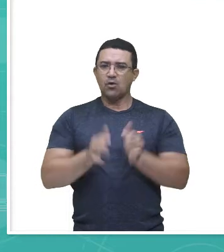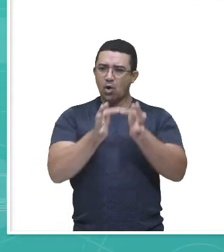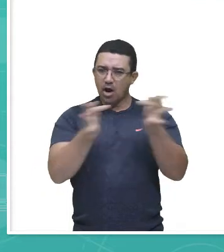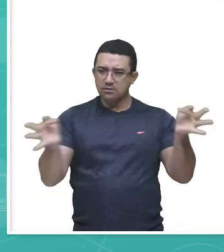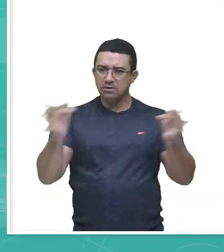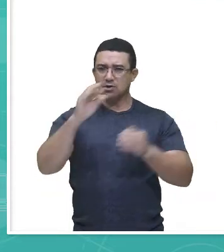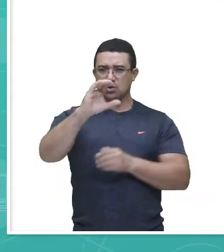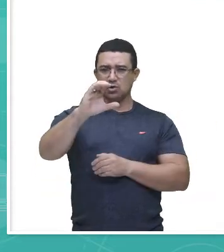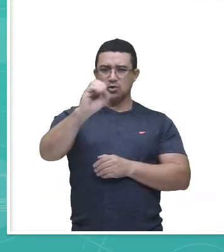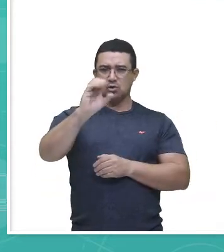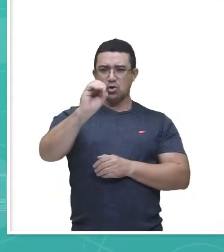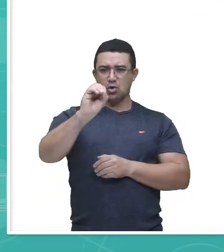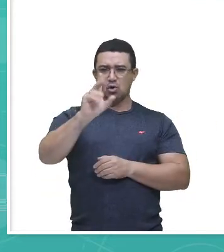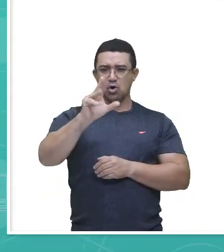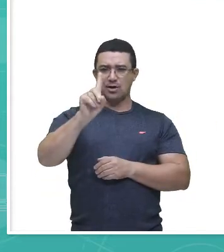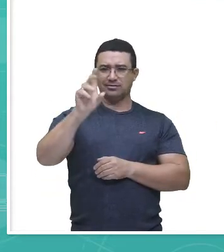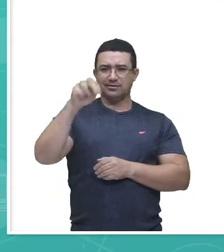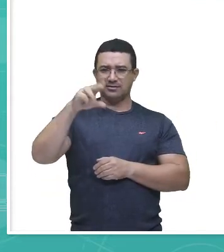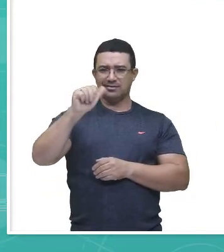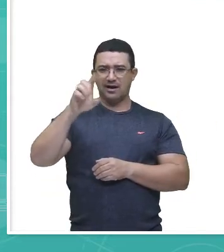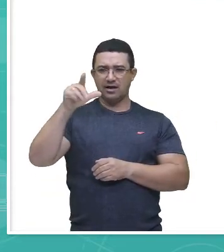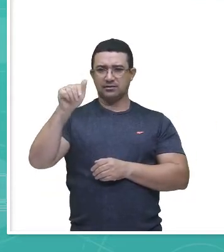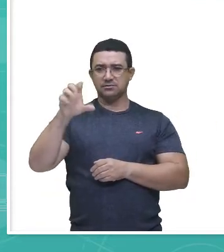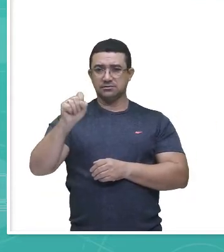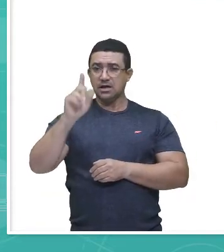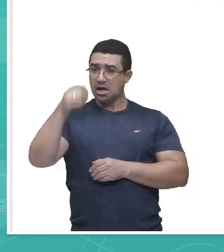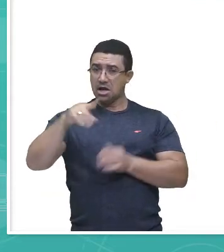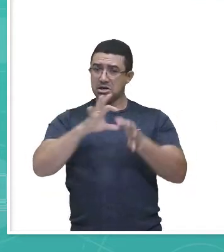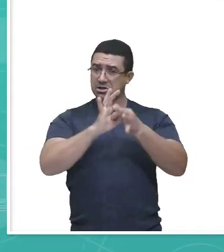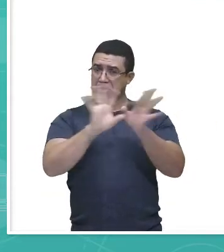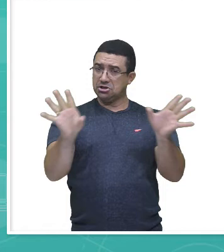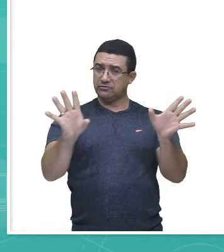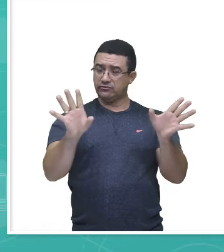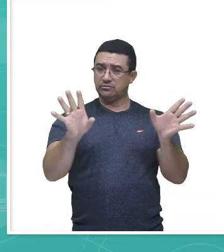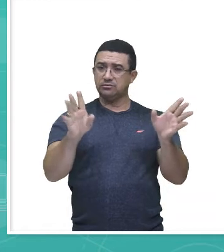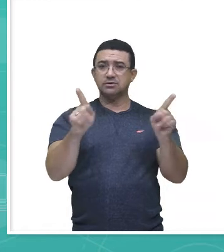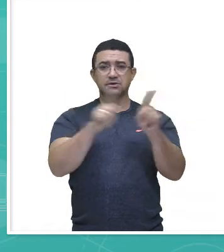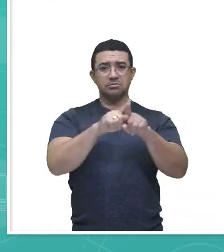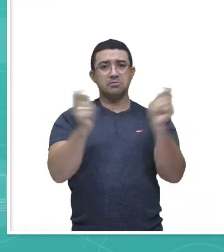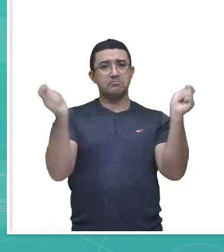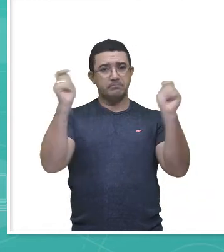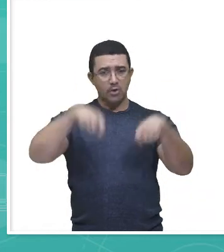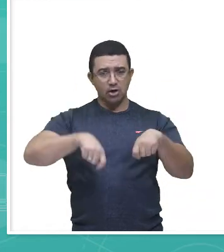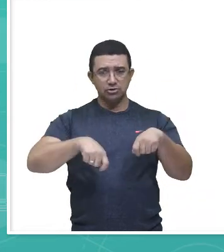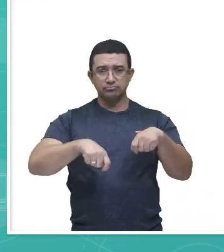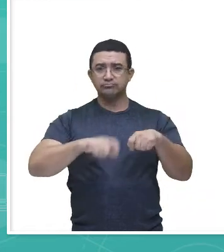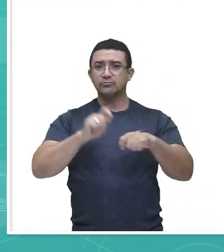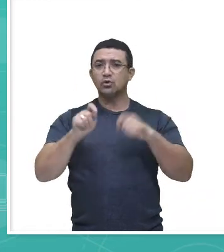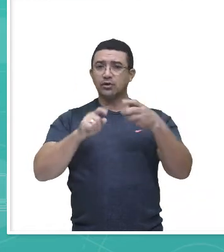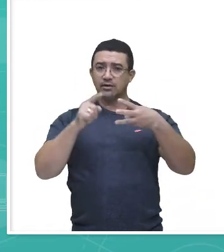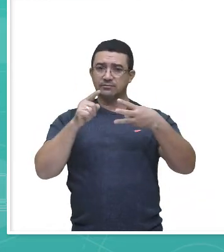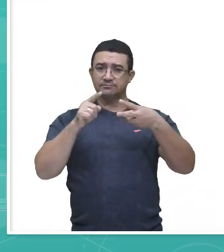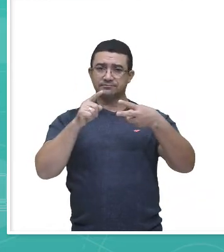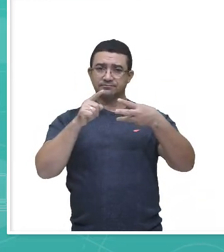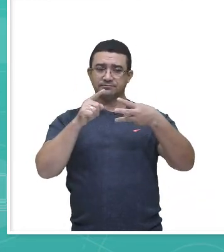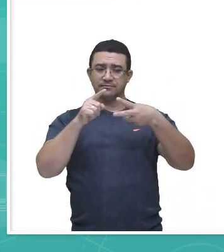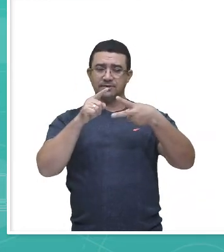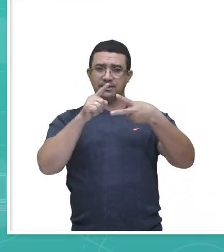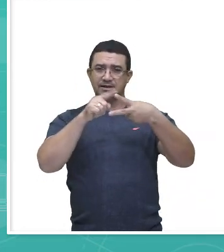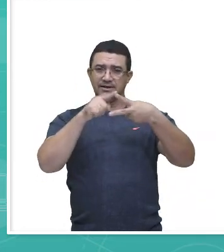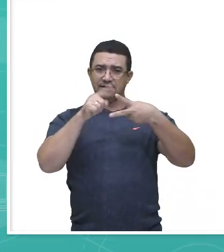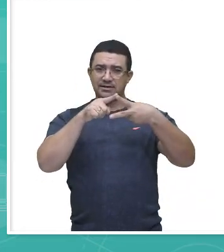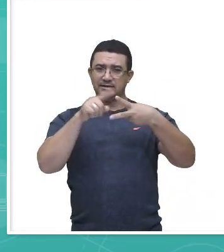elas são independentes e podem ser sindéticas e